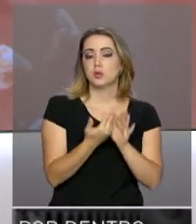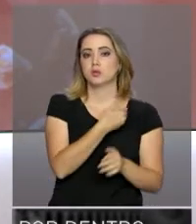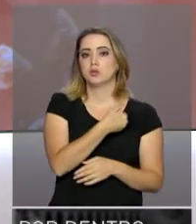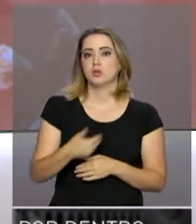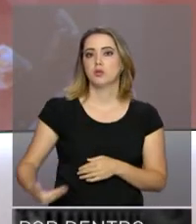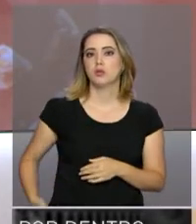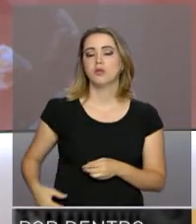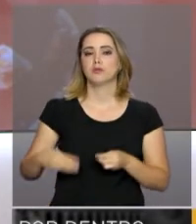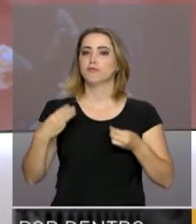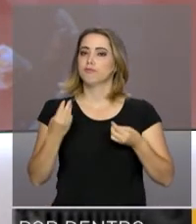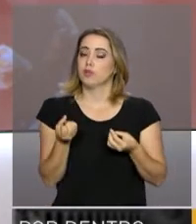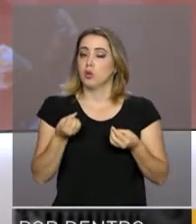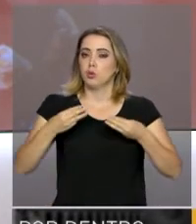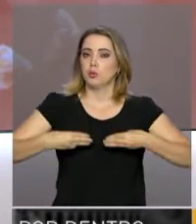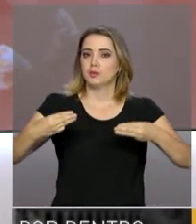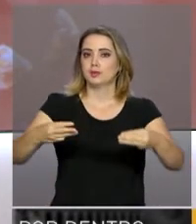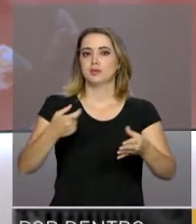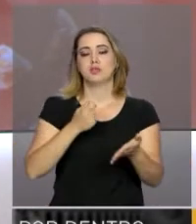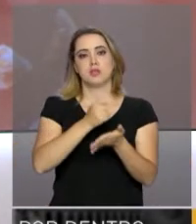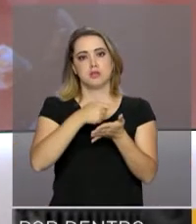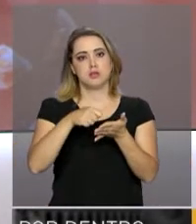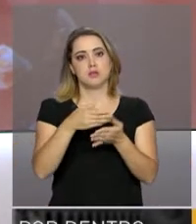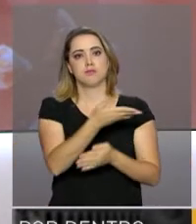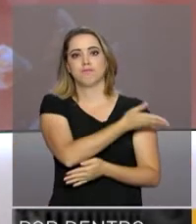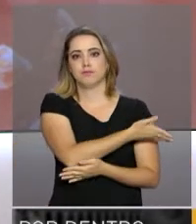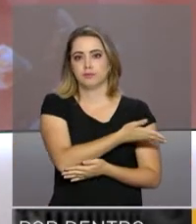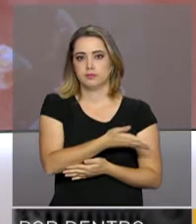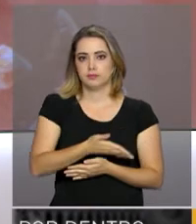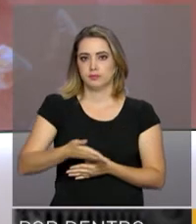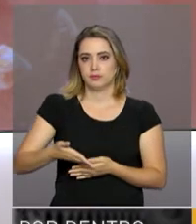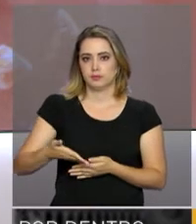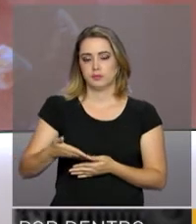qualquer ministério, escreva para